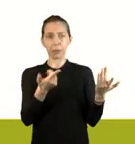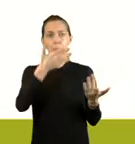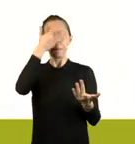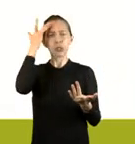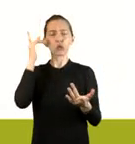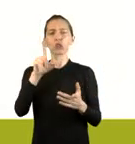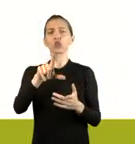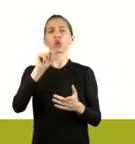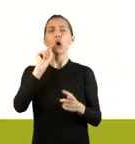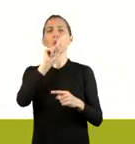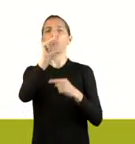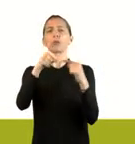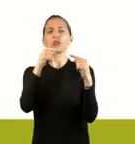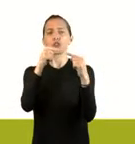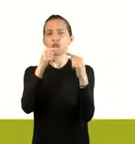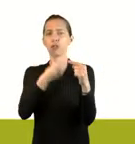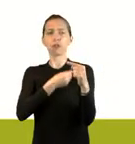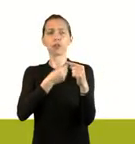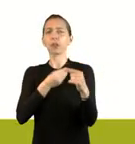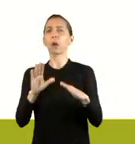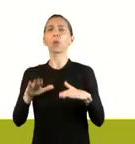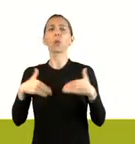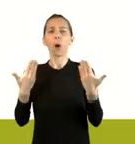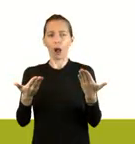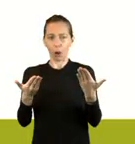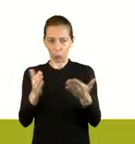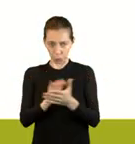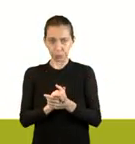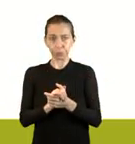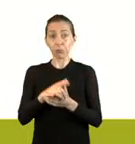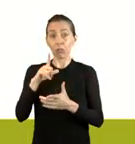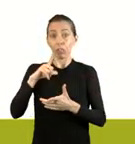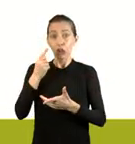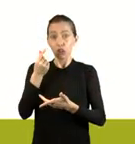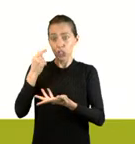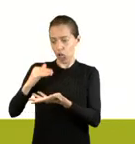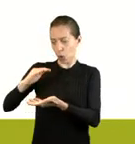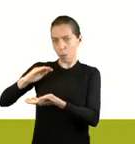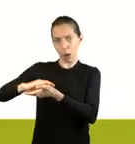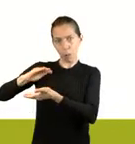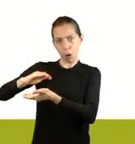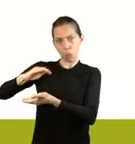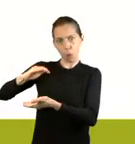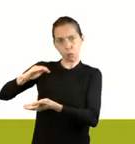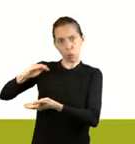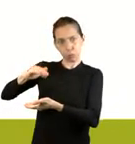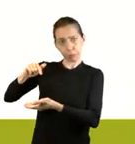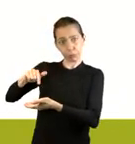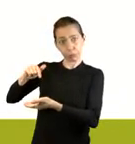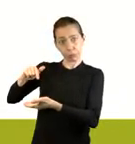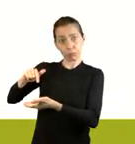vida dela, né? Ela poupa o máximo de dinheiro que ela consegue,